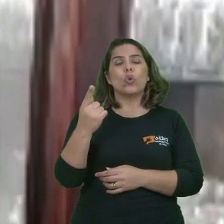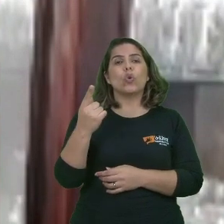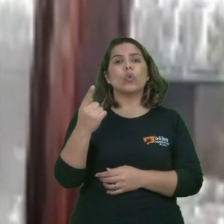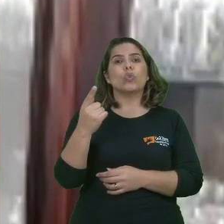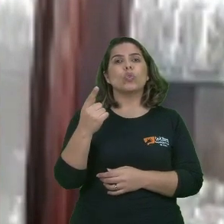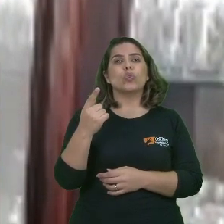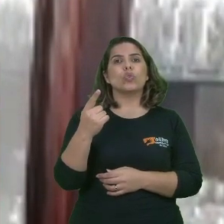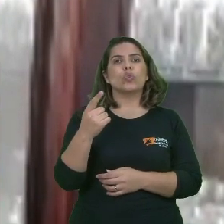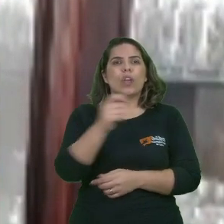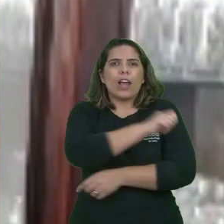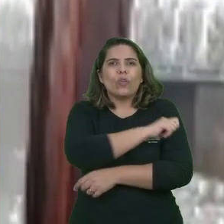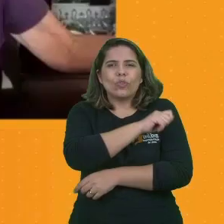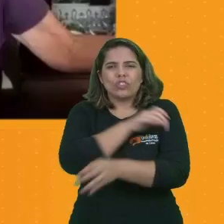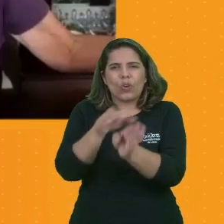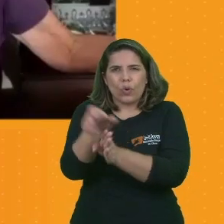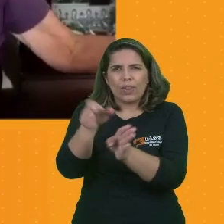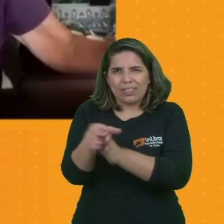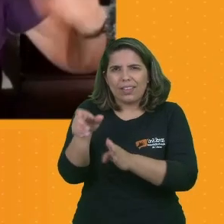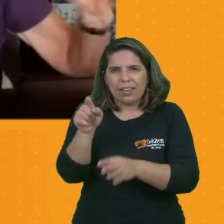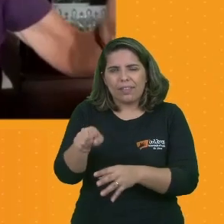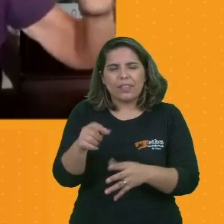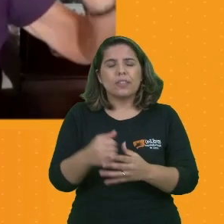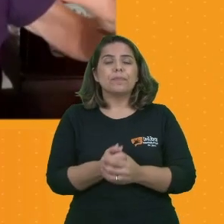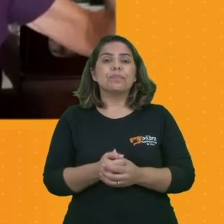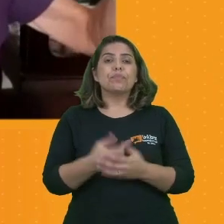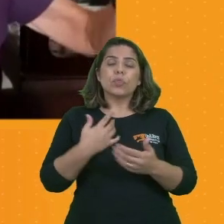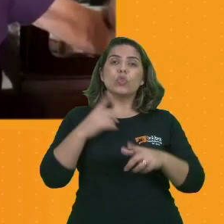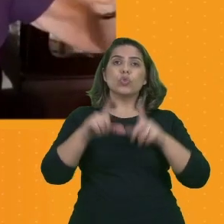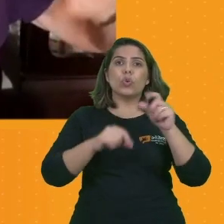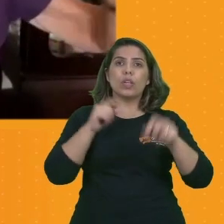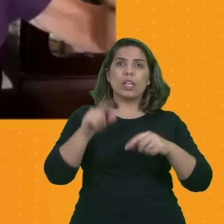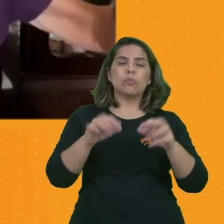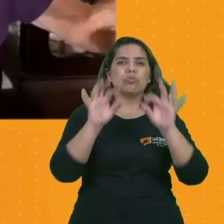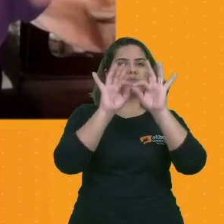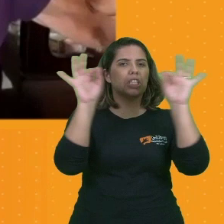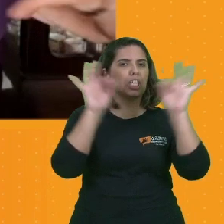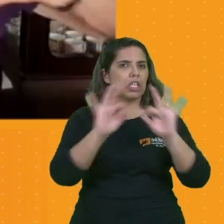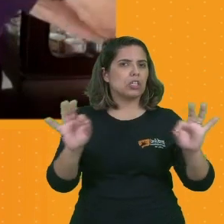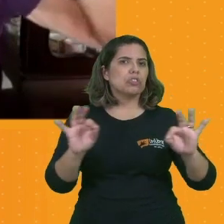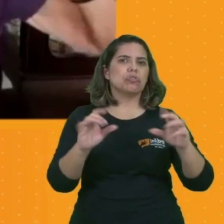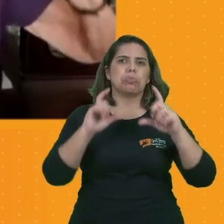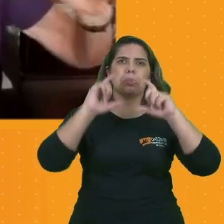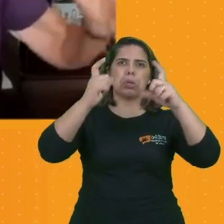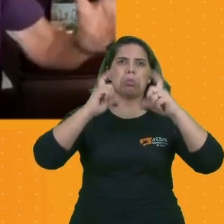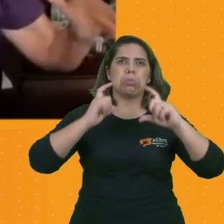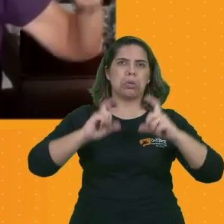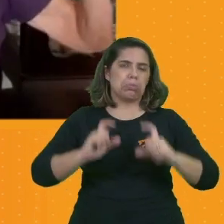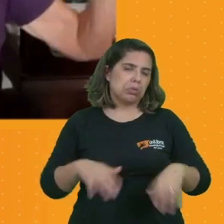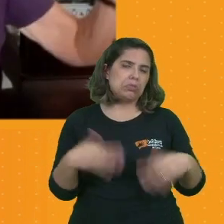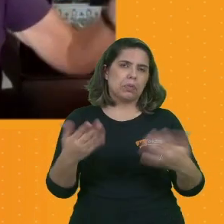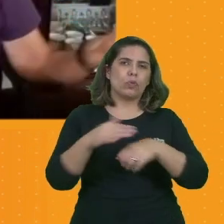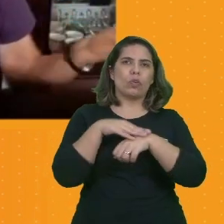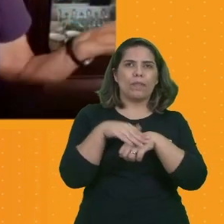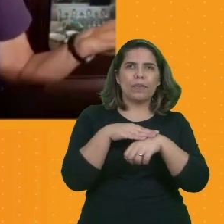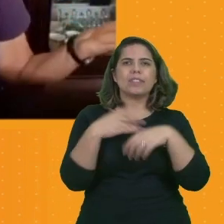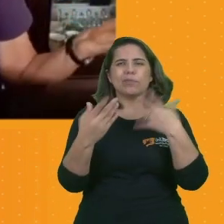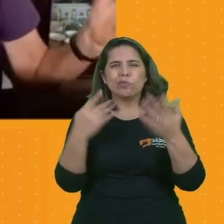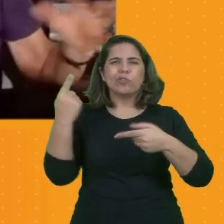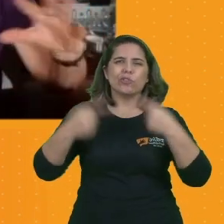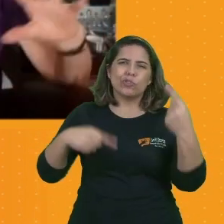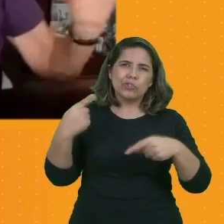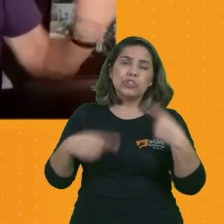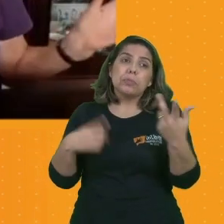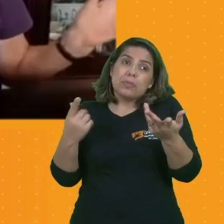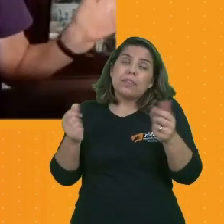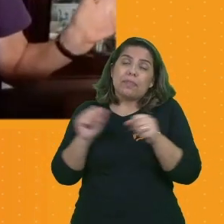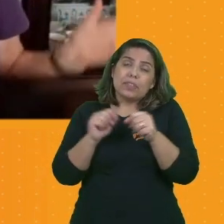orientamos orientados na época já então escolhemos trechos e ao e conversamos discutimos análise